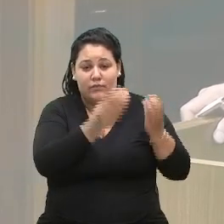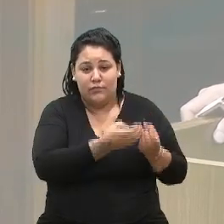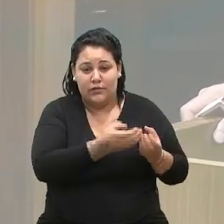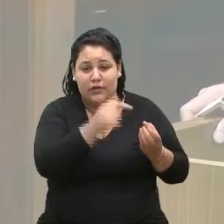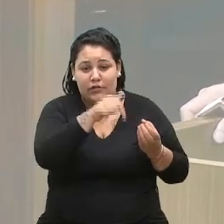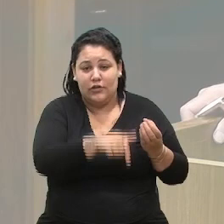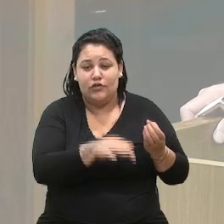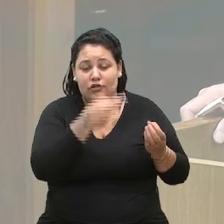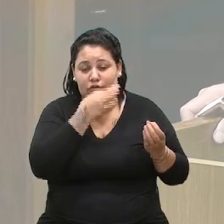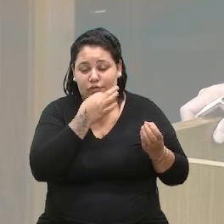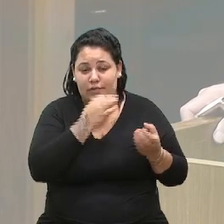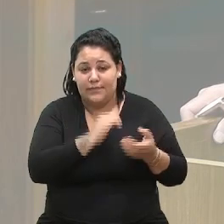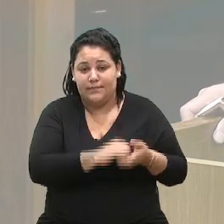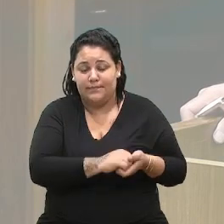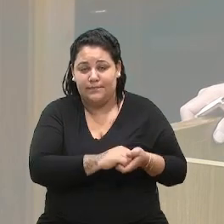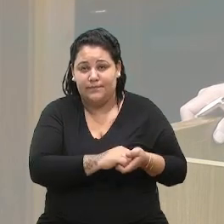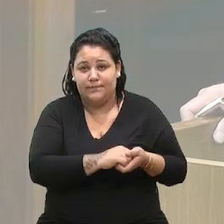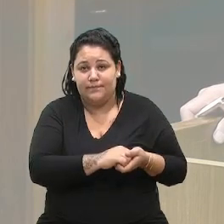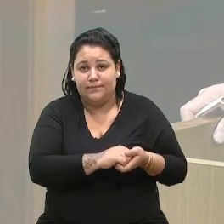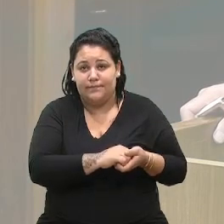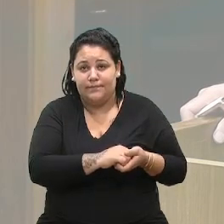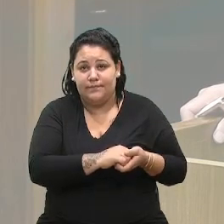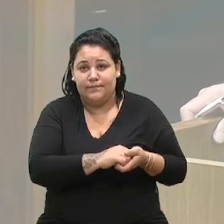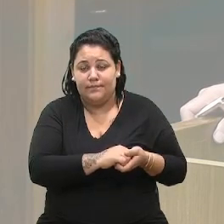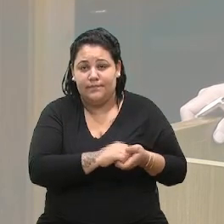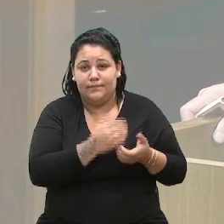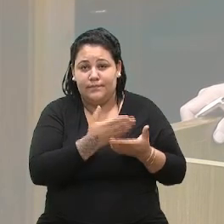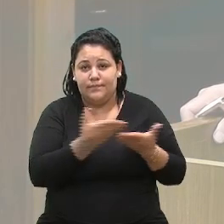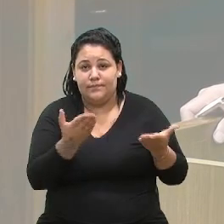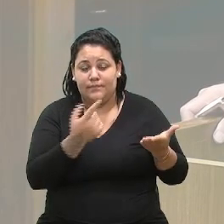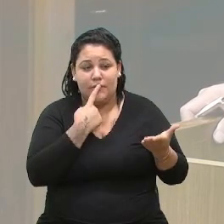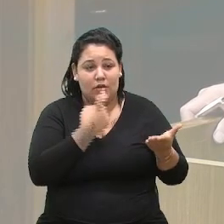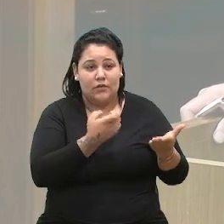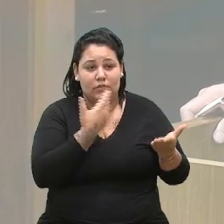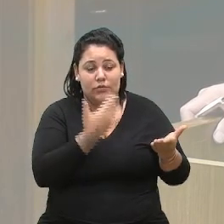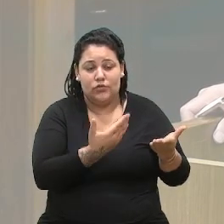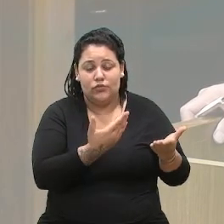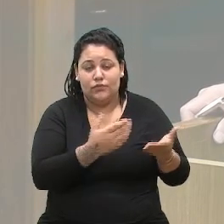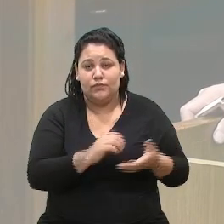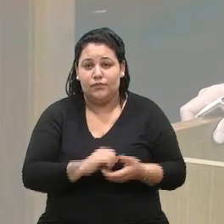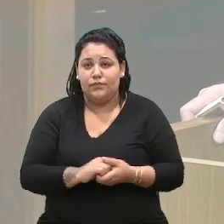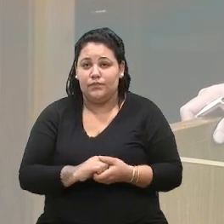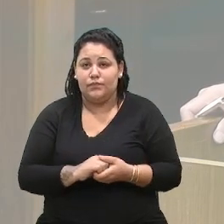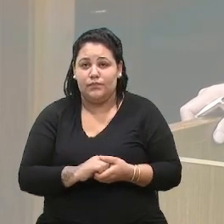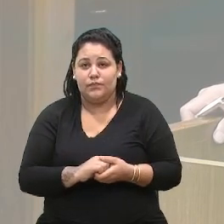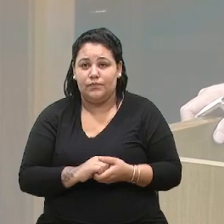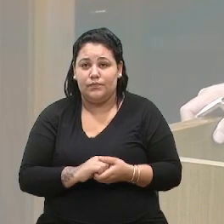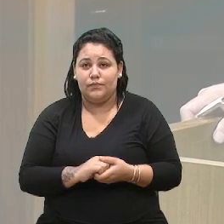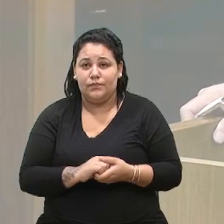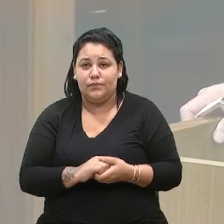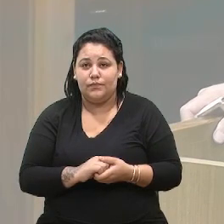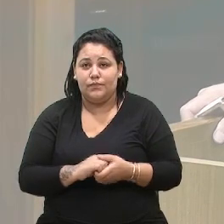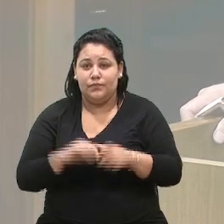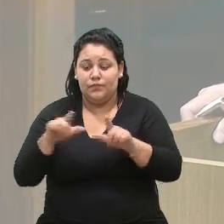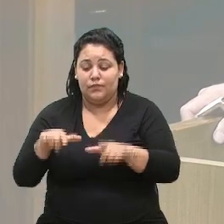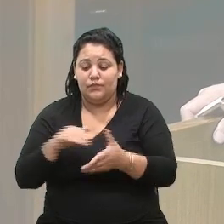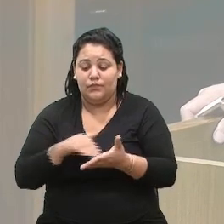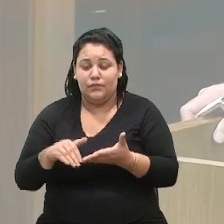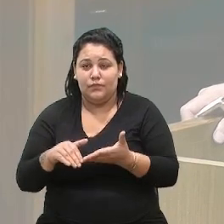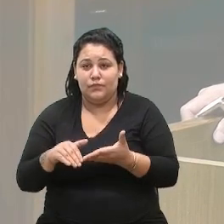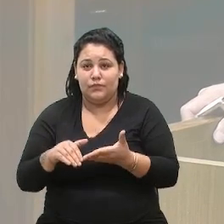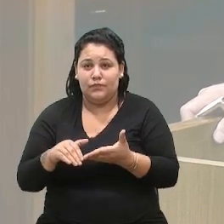Uma declaração que do PT. O gabinete de crise instalado no dia de ontem,